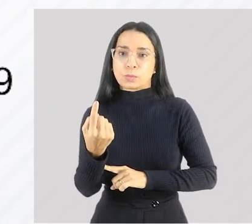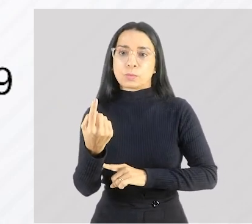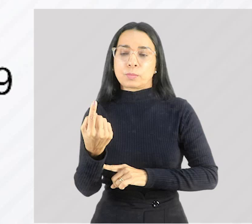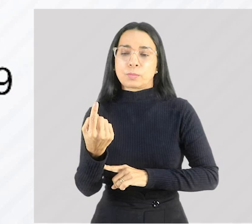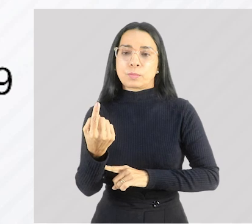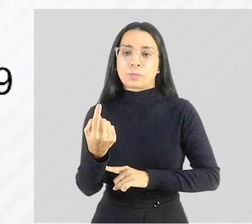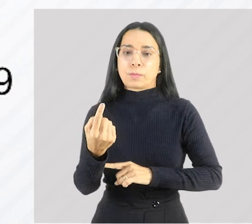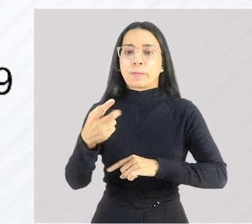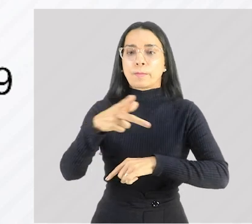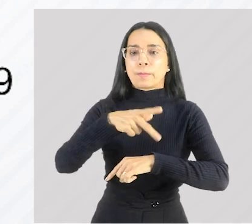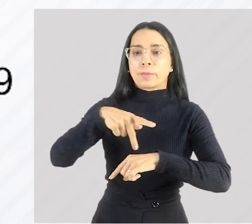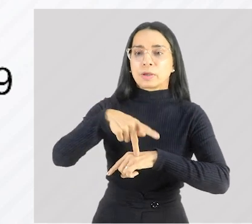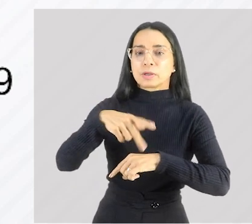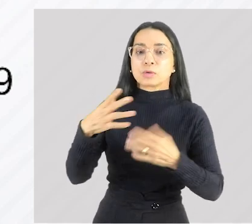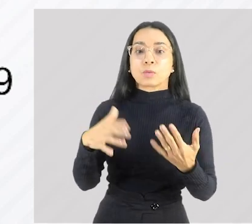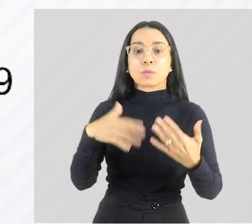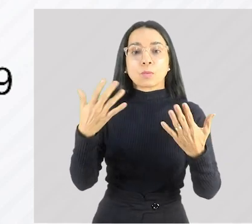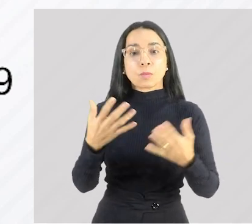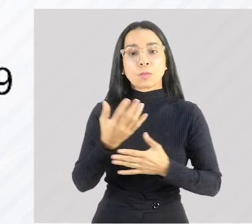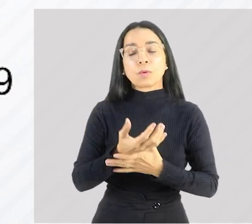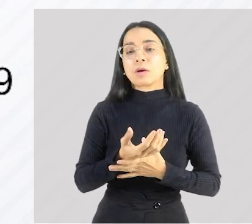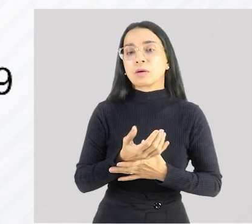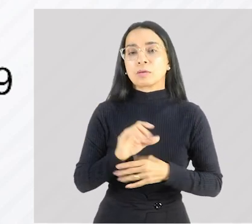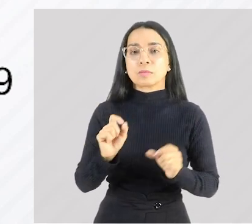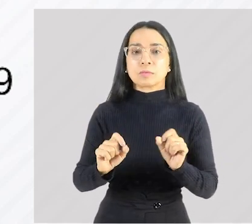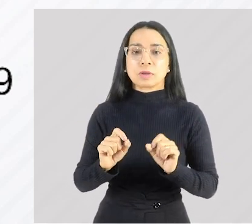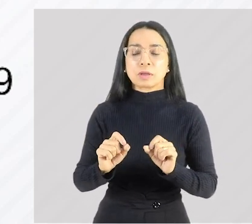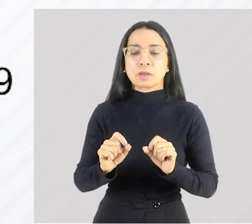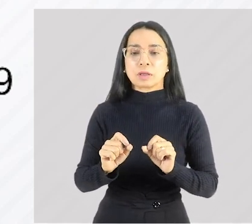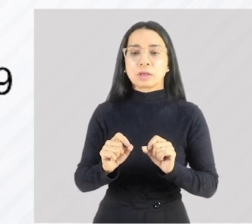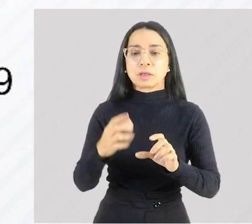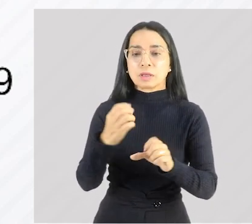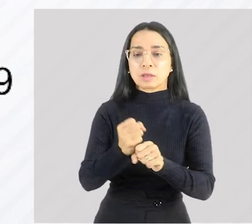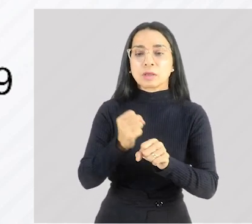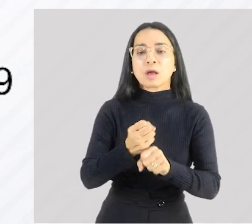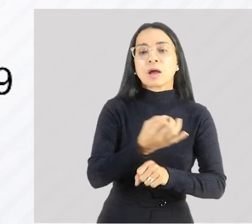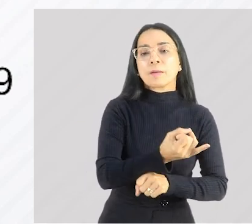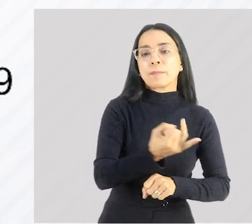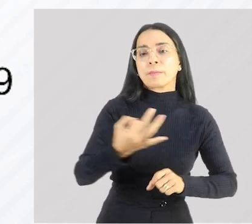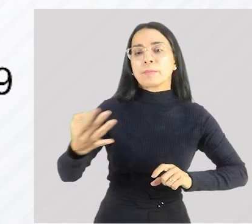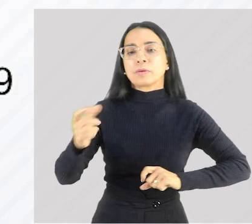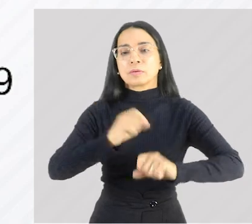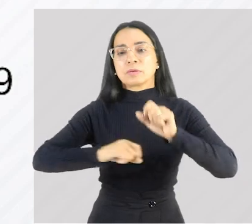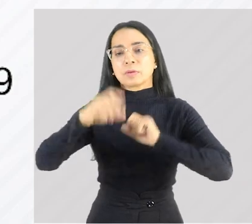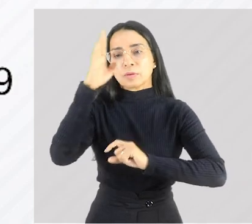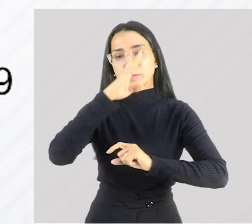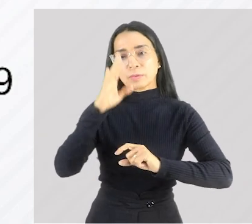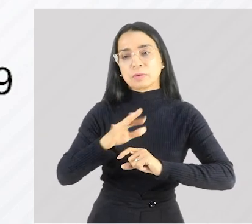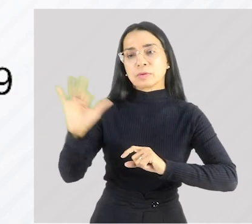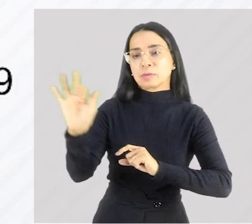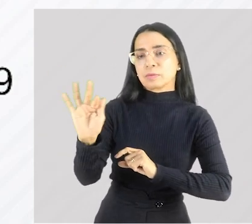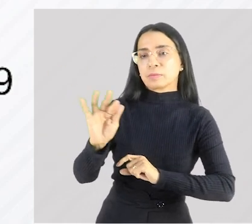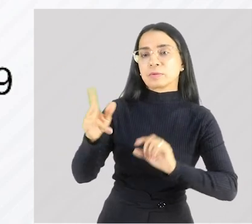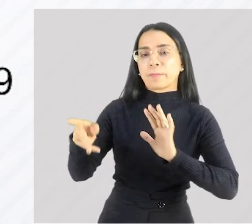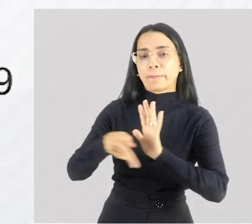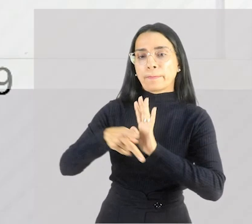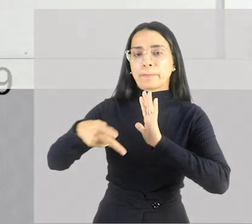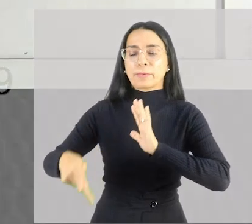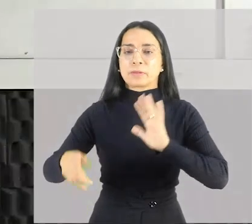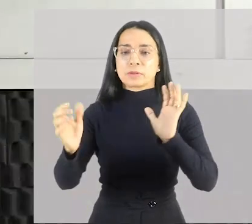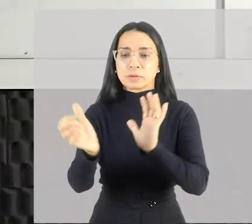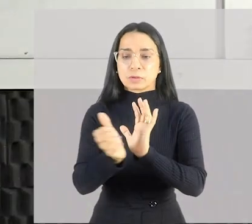probabilidade de o Brasil e a França pertencerem a essa comissão Tá então vamos lá pessoal você tem no caso